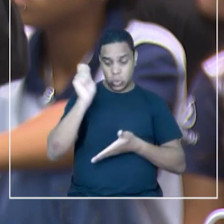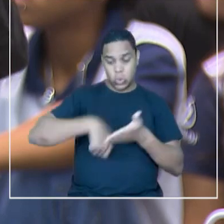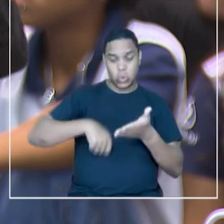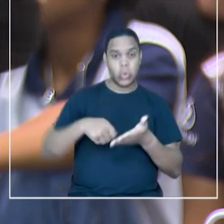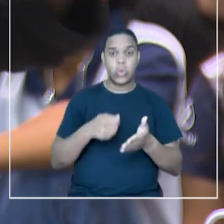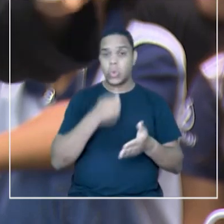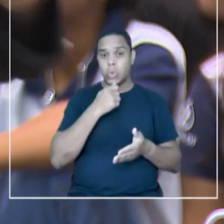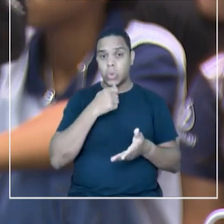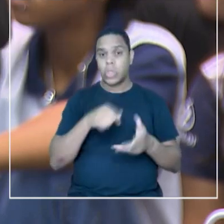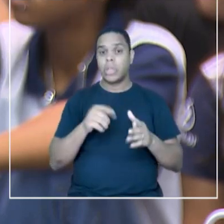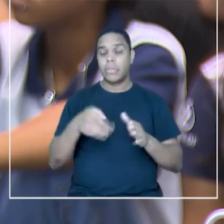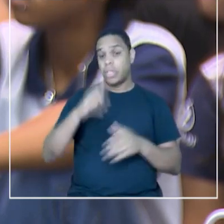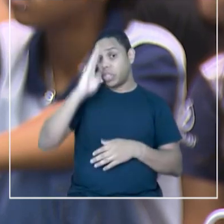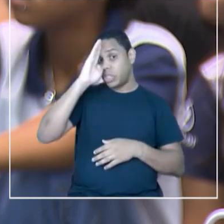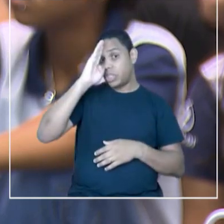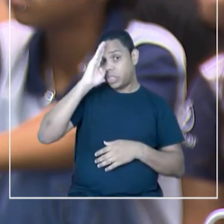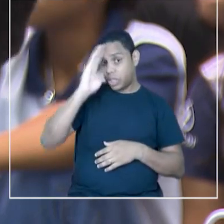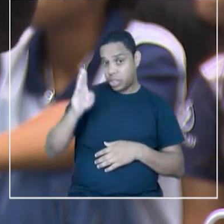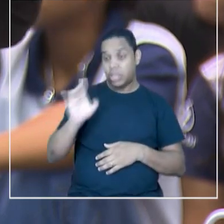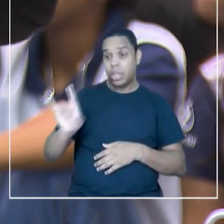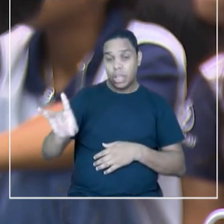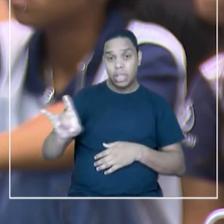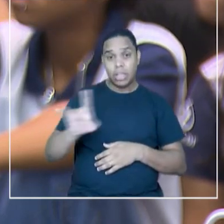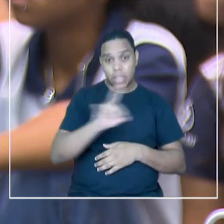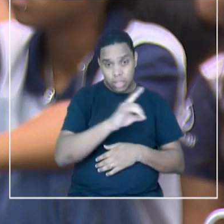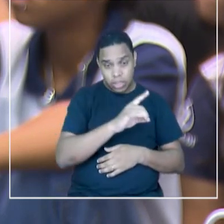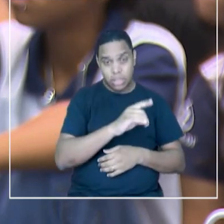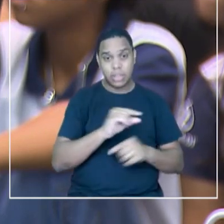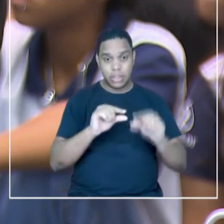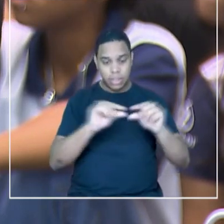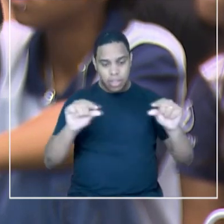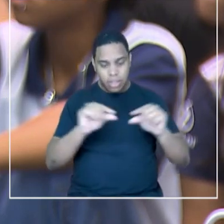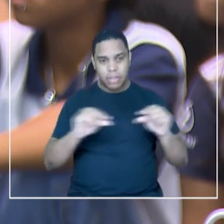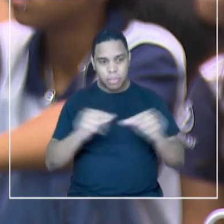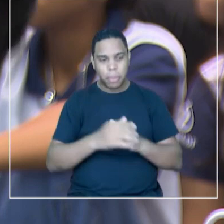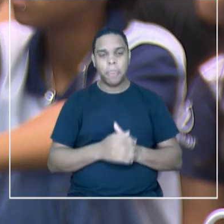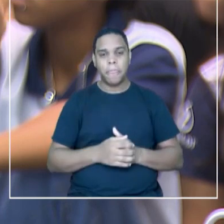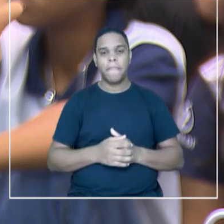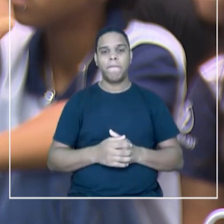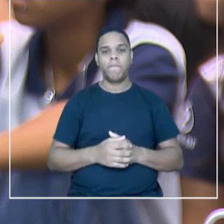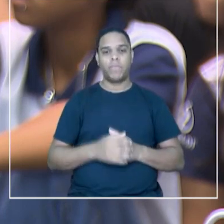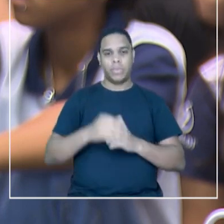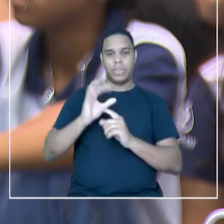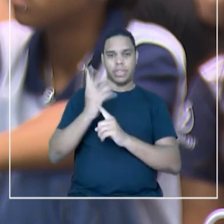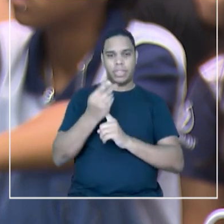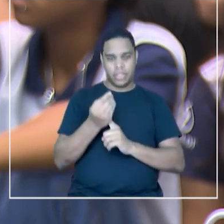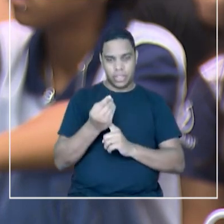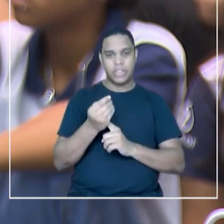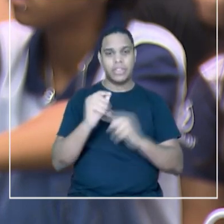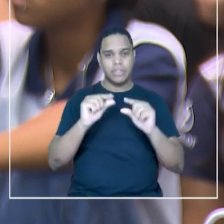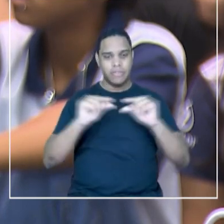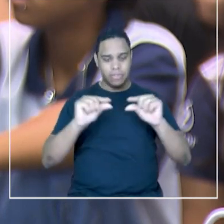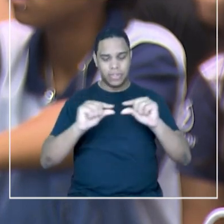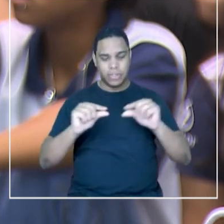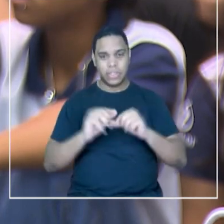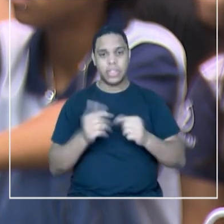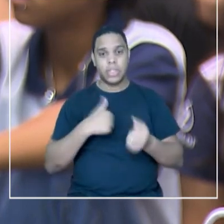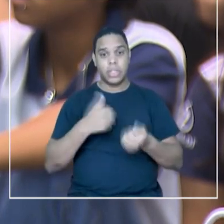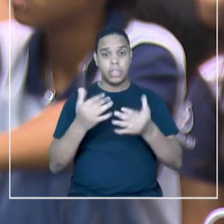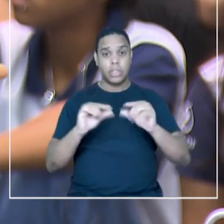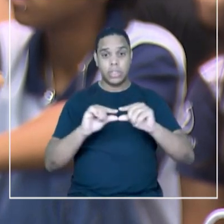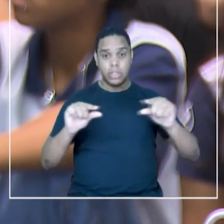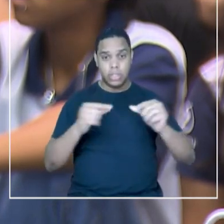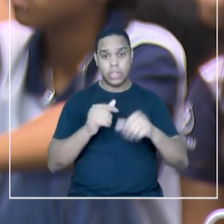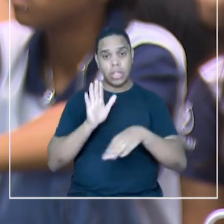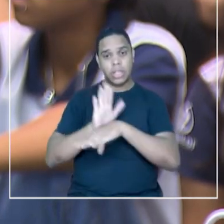Vai ser direto, cada um ali tal, embaixo de um artista que está chamando de Futuro Ancestral, e eu estou dando lá embaixo toda a